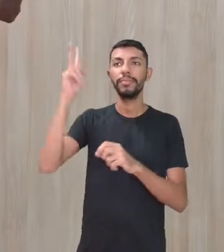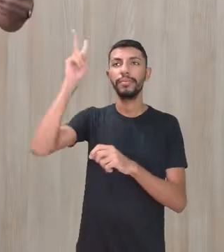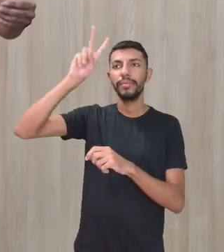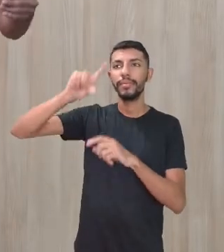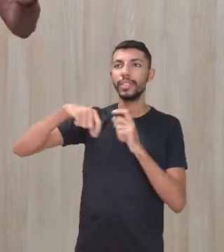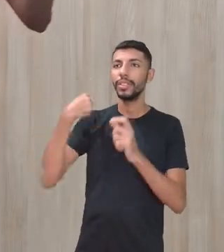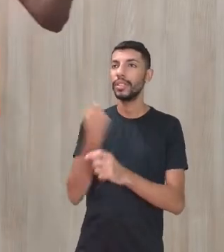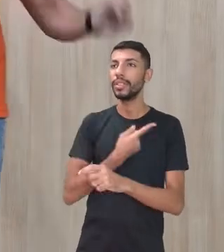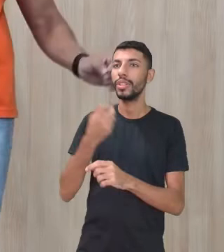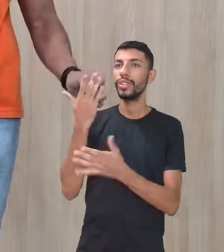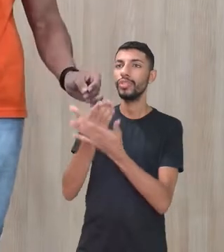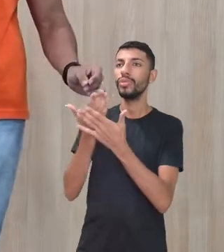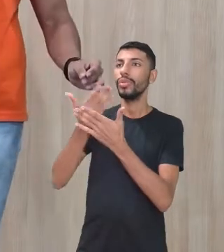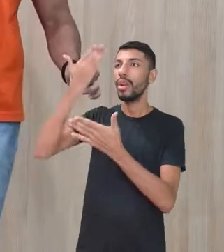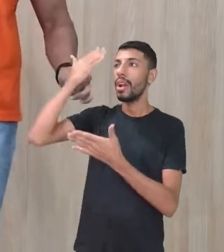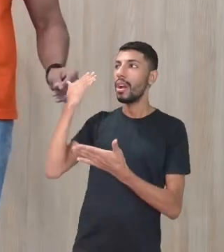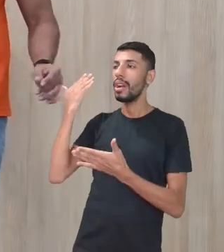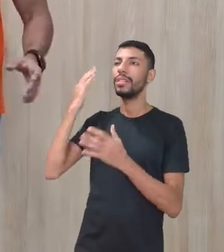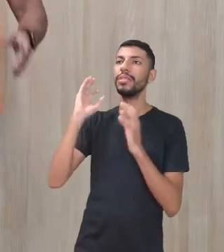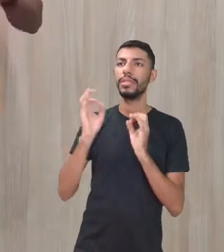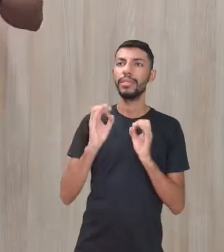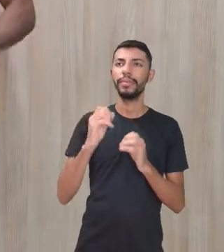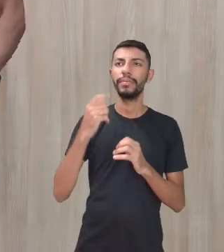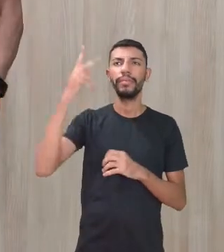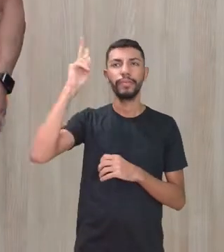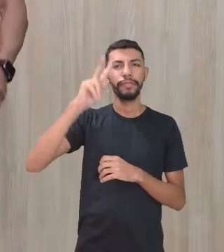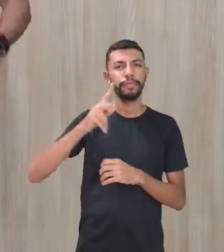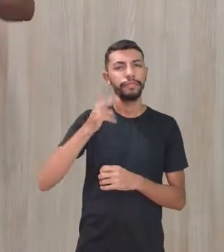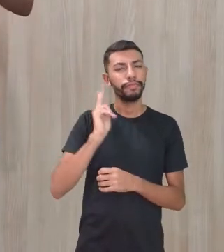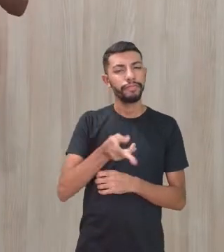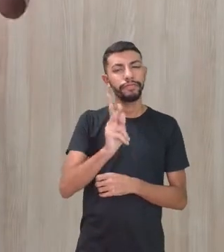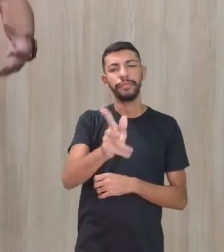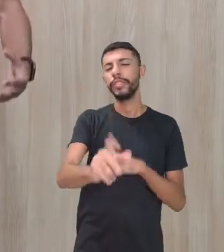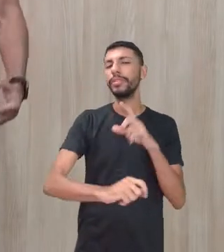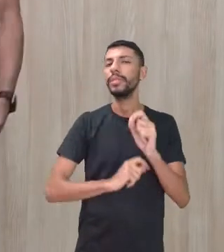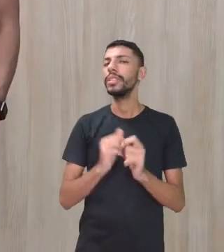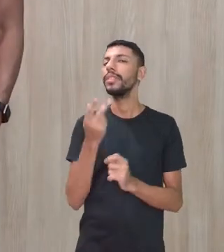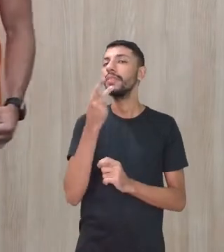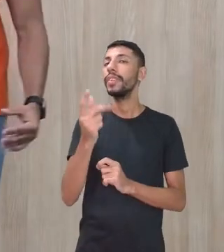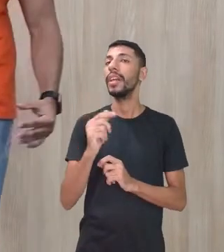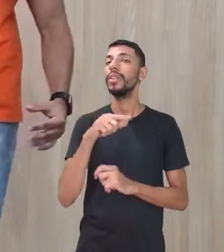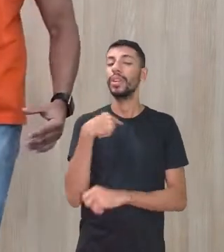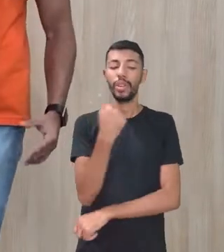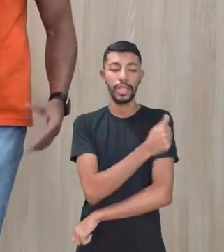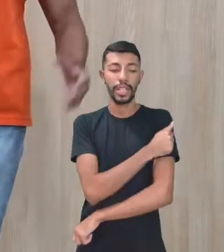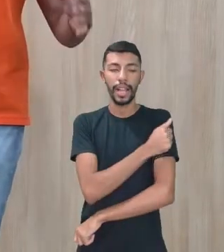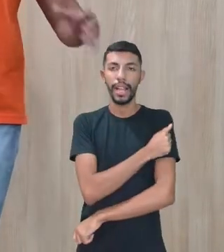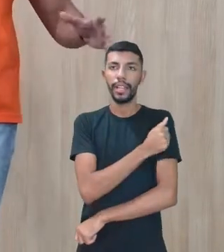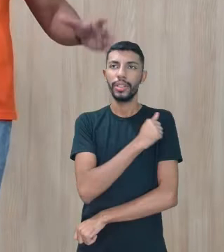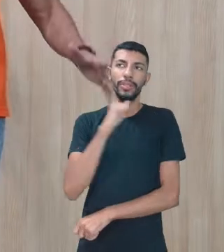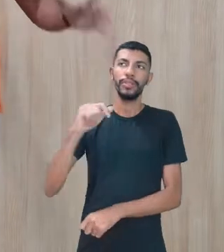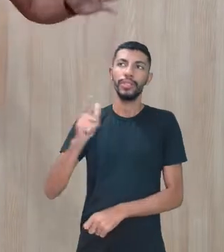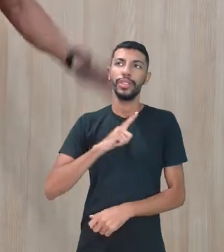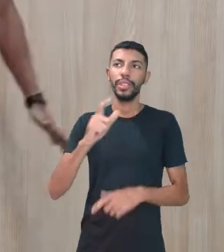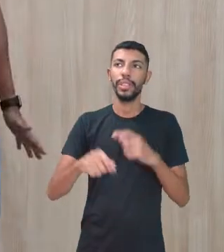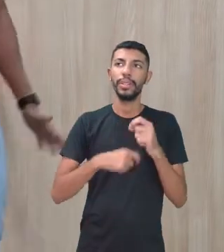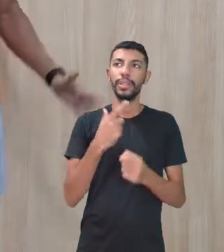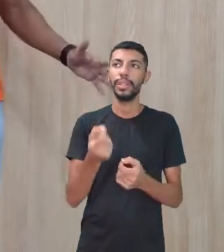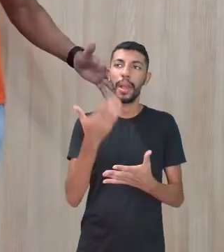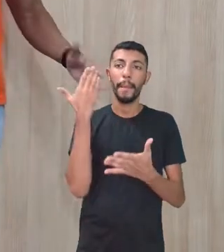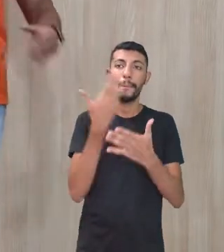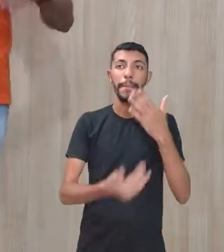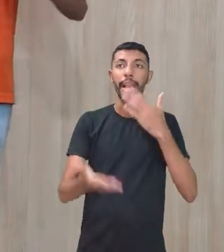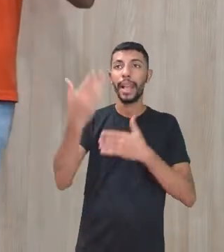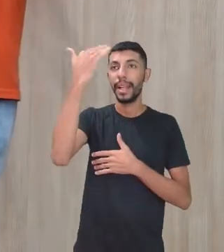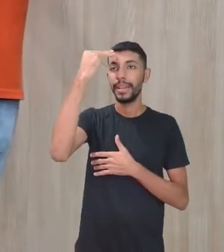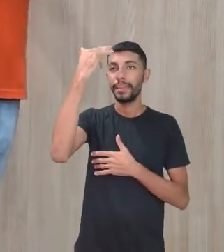que vimos na aula passada, certo? Eu sempre costumo dizer que os alunos, eles sofrem aí de uma perca de memória recente, professora.